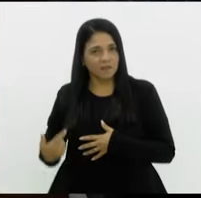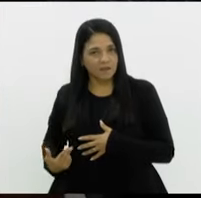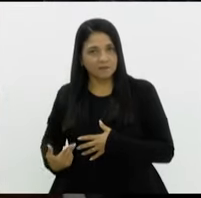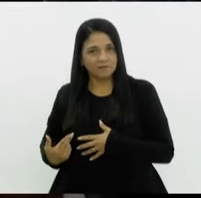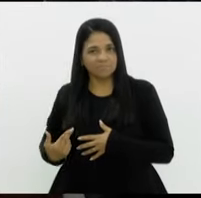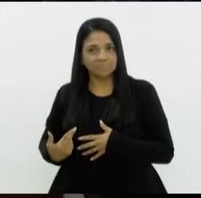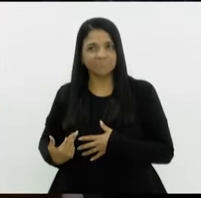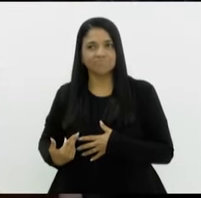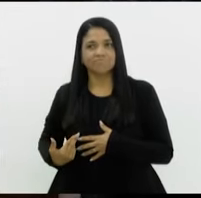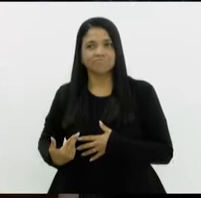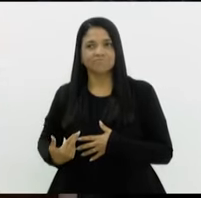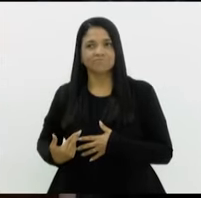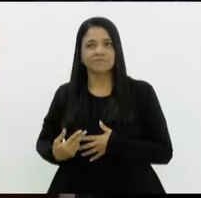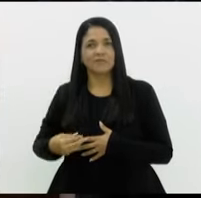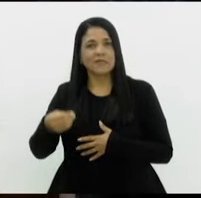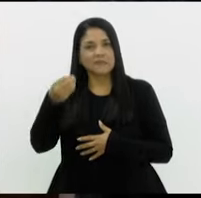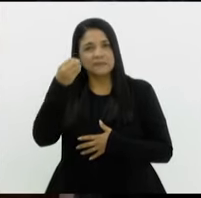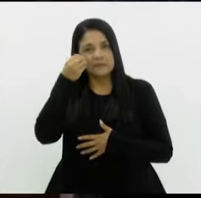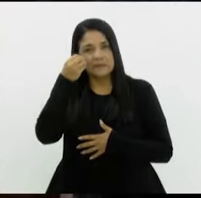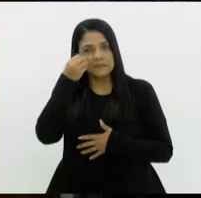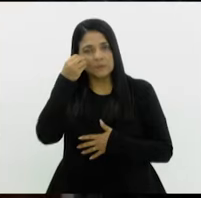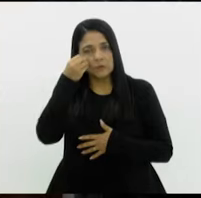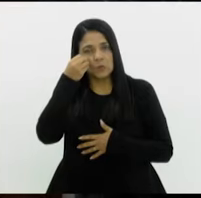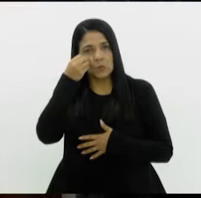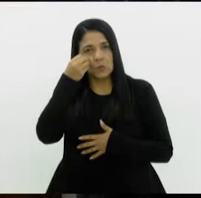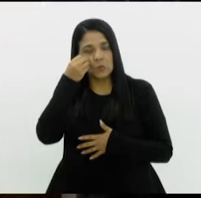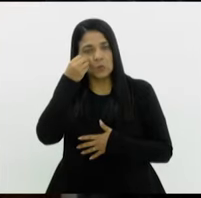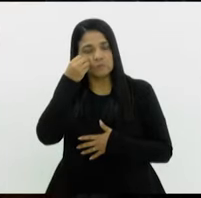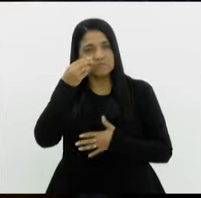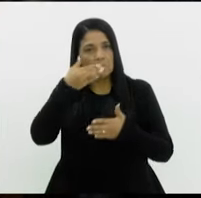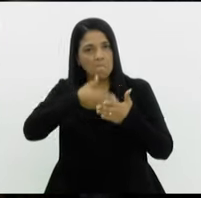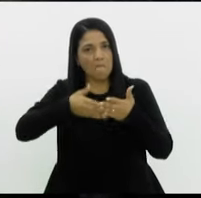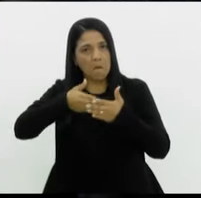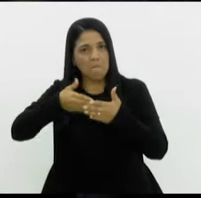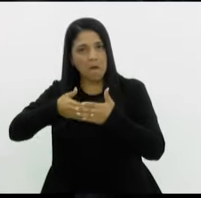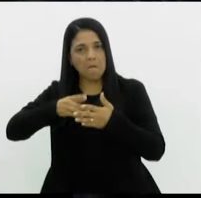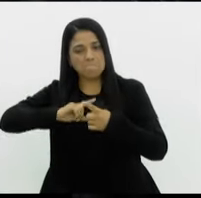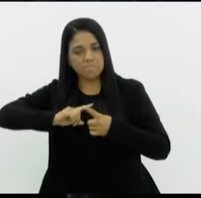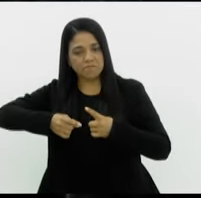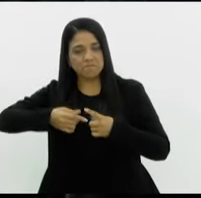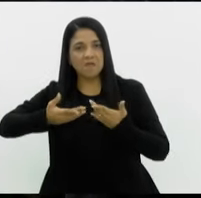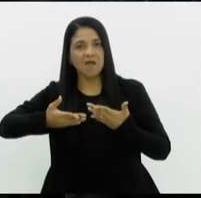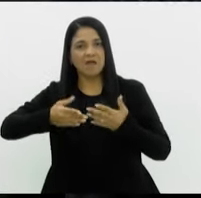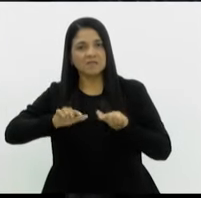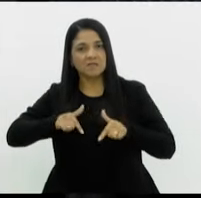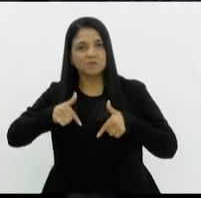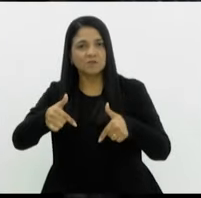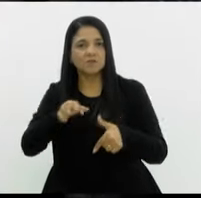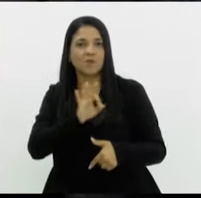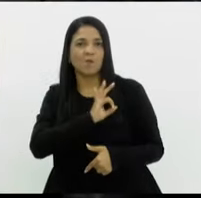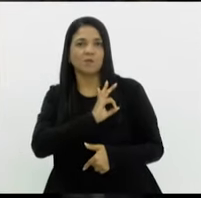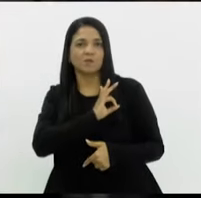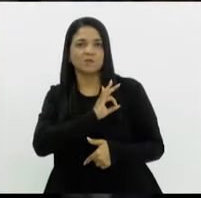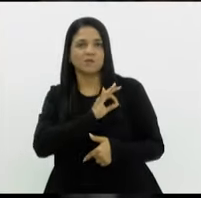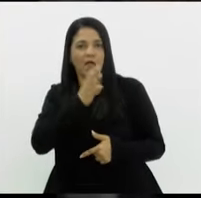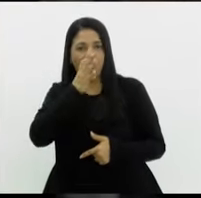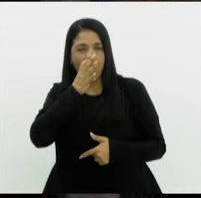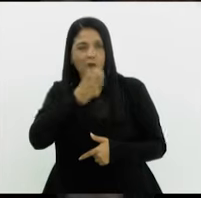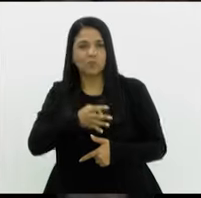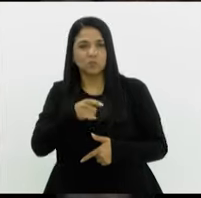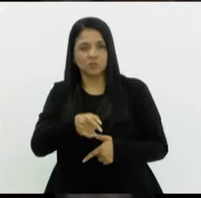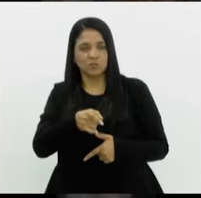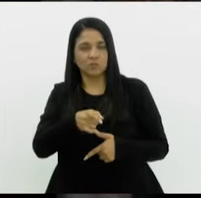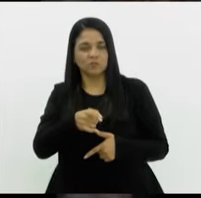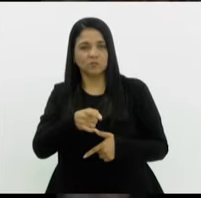Souza, que tentou denegrir as ações da Polícia Militar deputado Dino, acusando que as